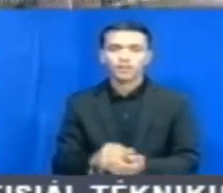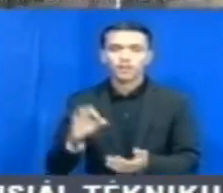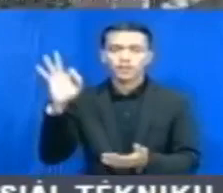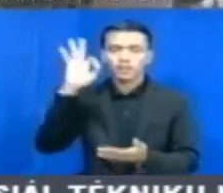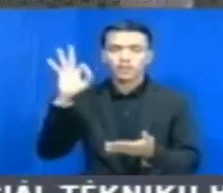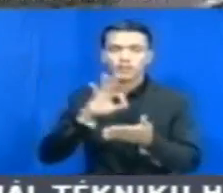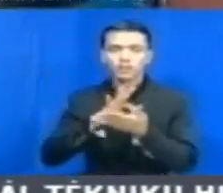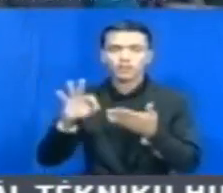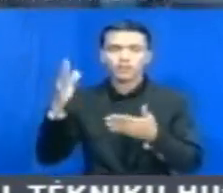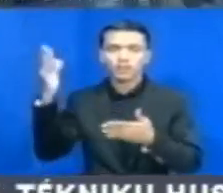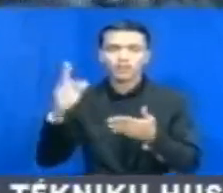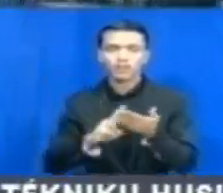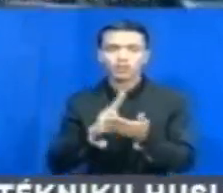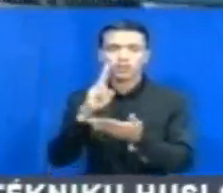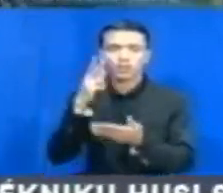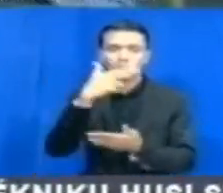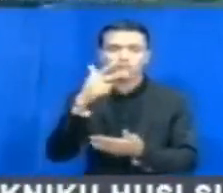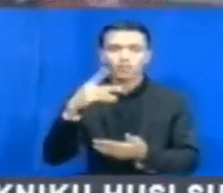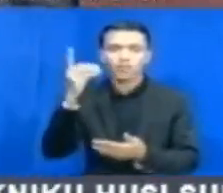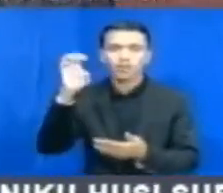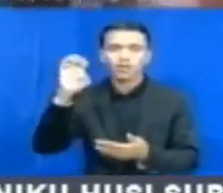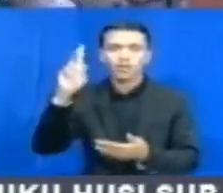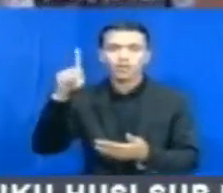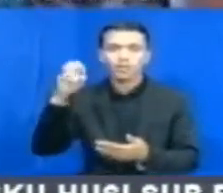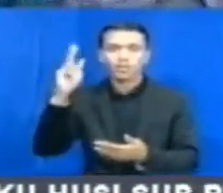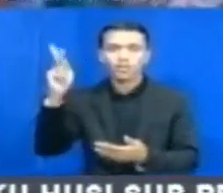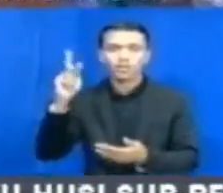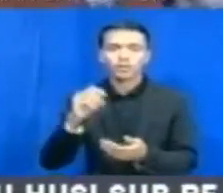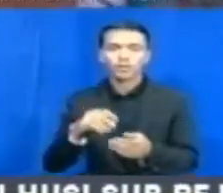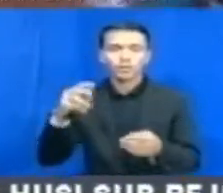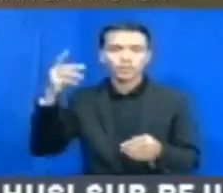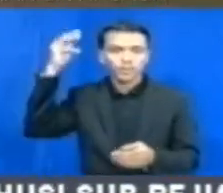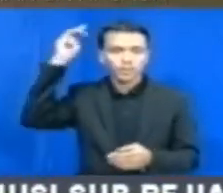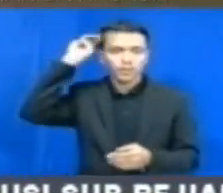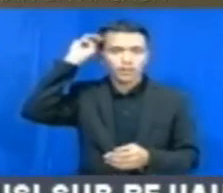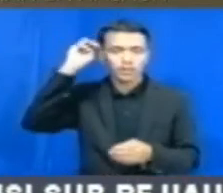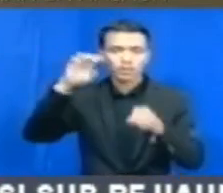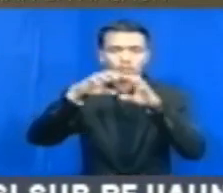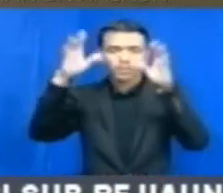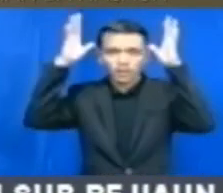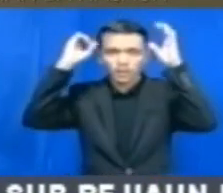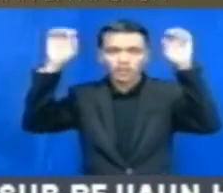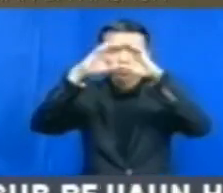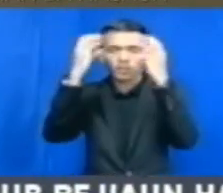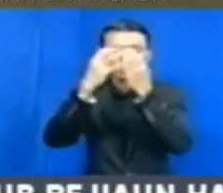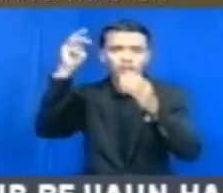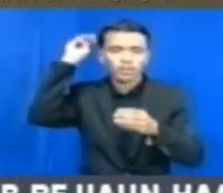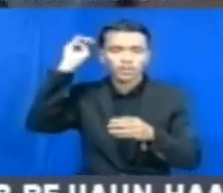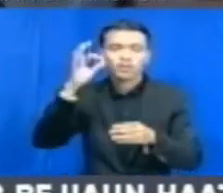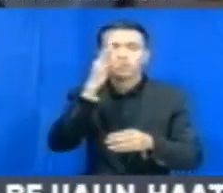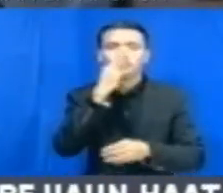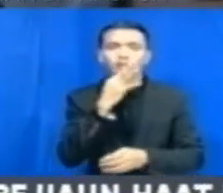Sexta-feira, né, e a Universidade Indonésia Depok, Jakarta, Ministro, Presidência, Conselho Ministro Fidelis Leite